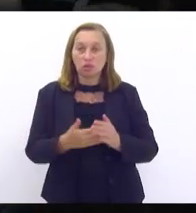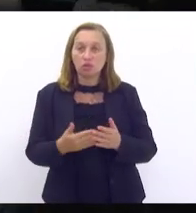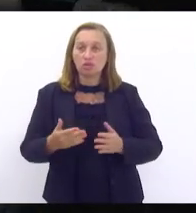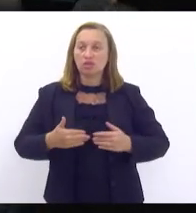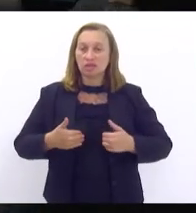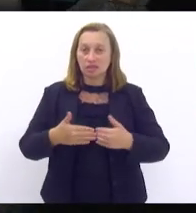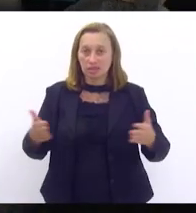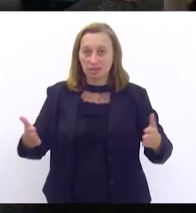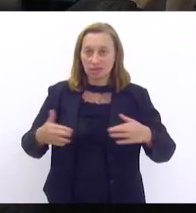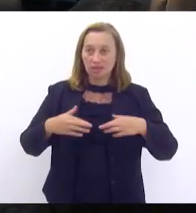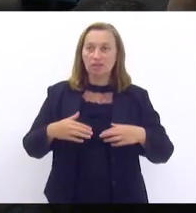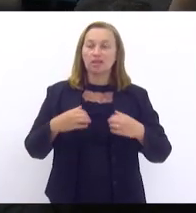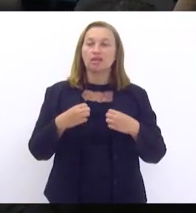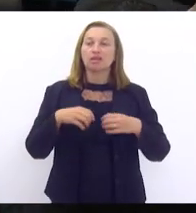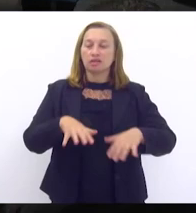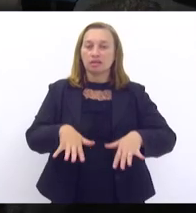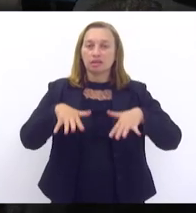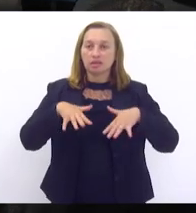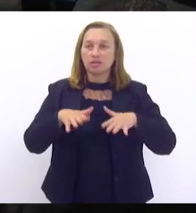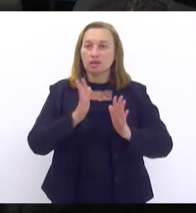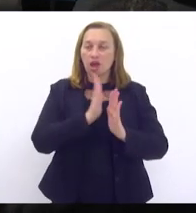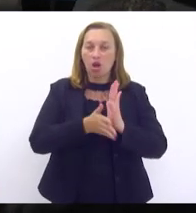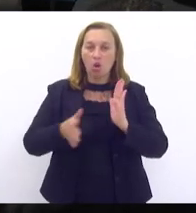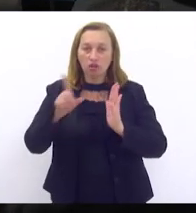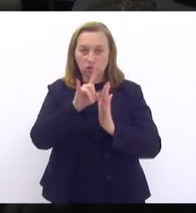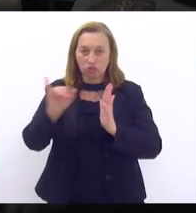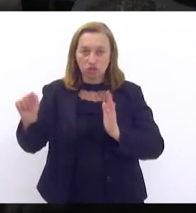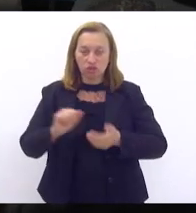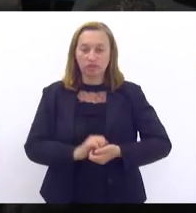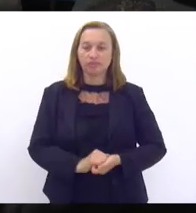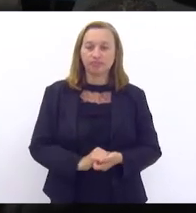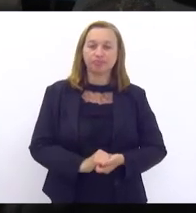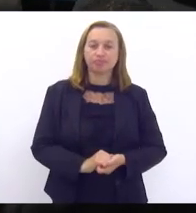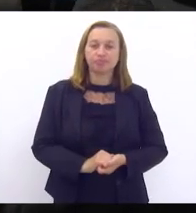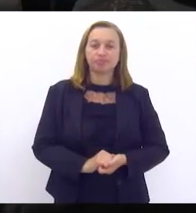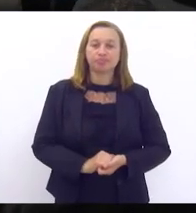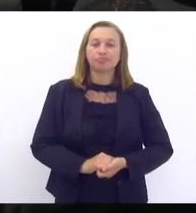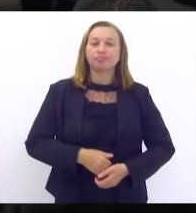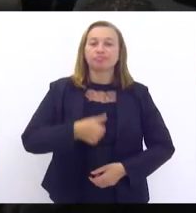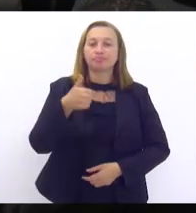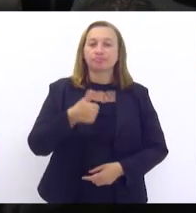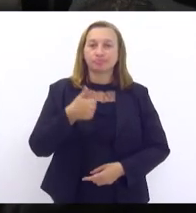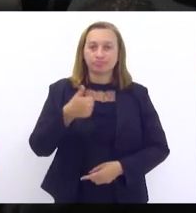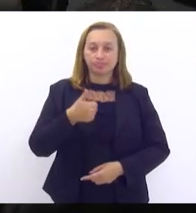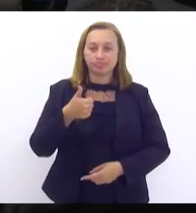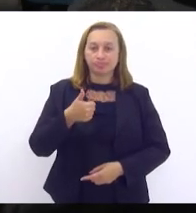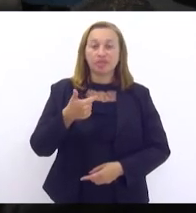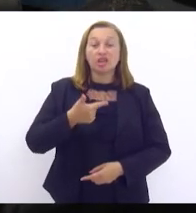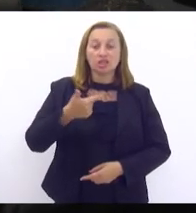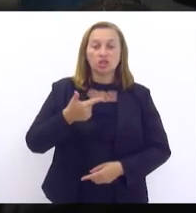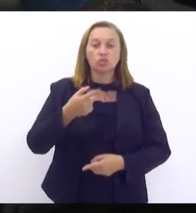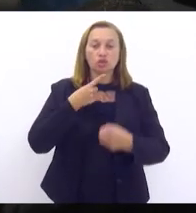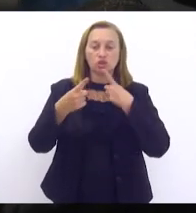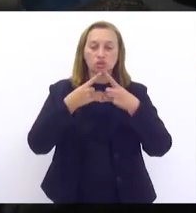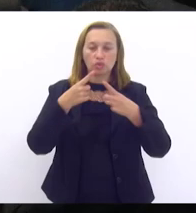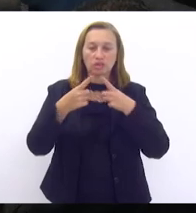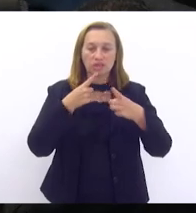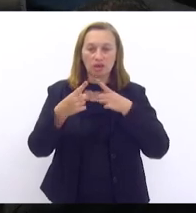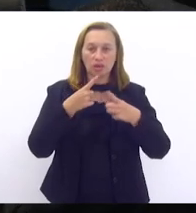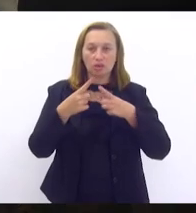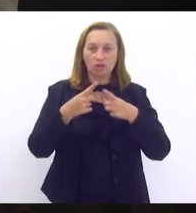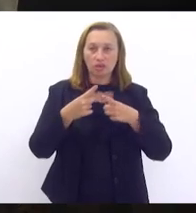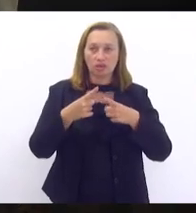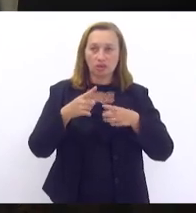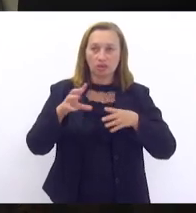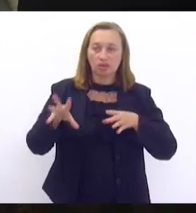a sessão. Passa-se a ordem do dia. Em tramitação ordinária, em segunda discussão, redação do vencido